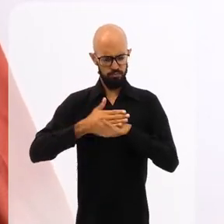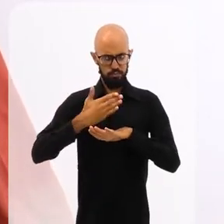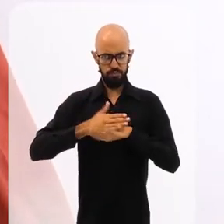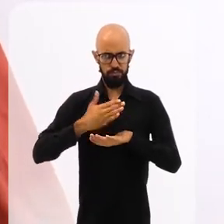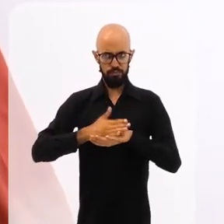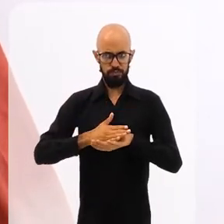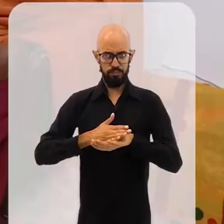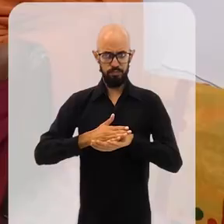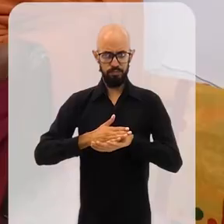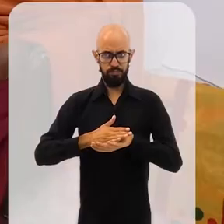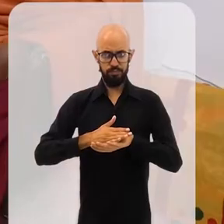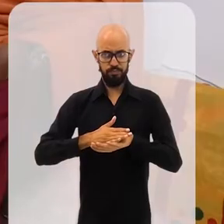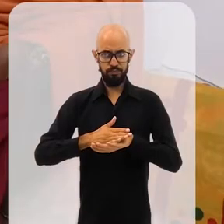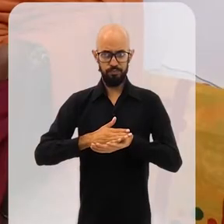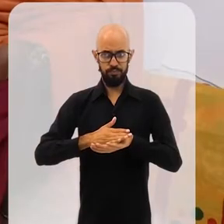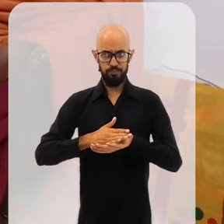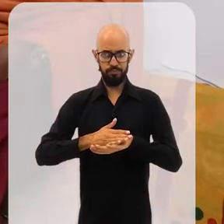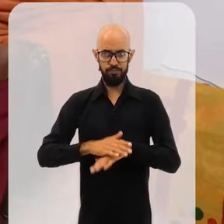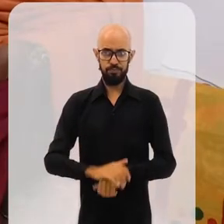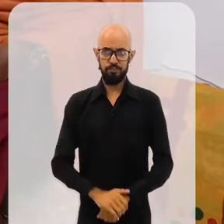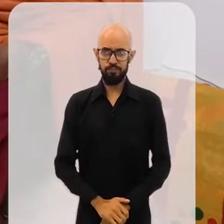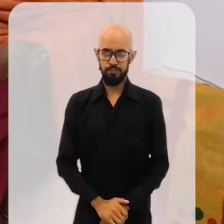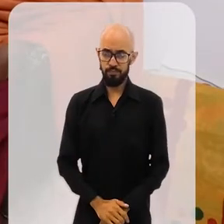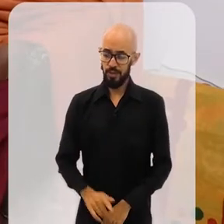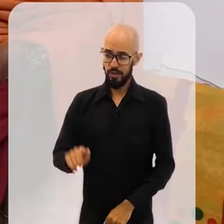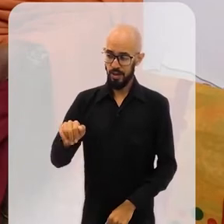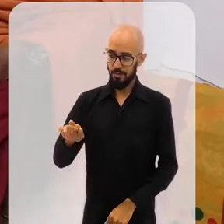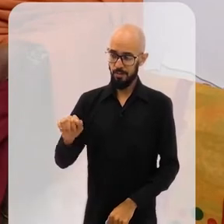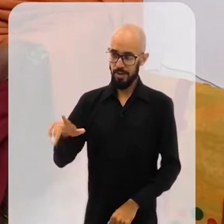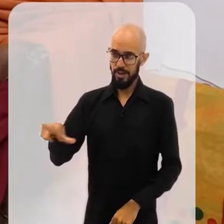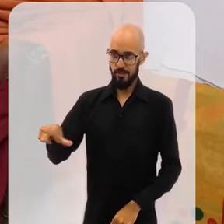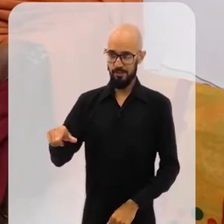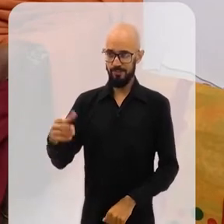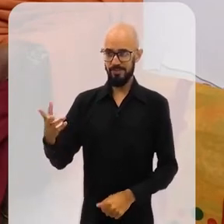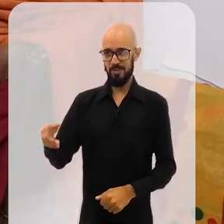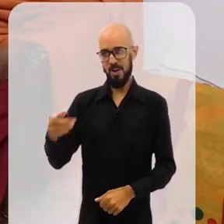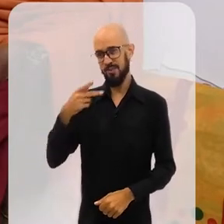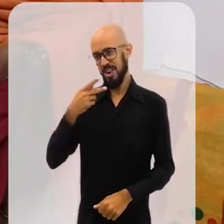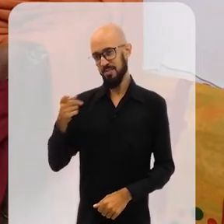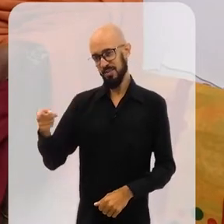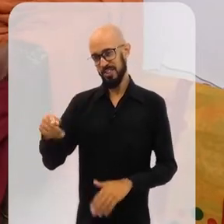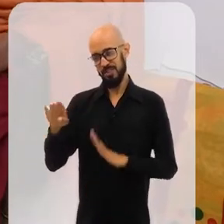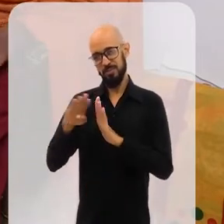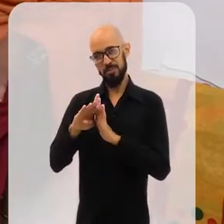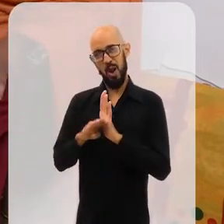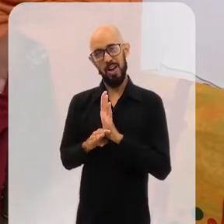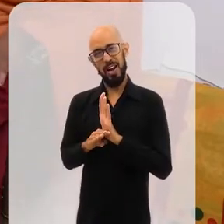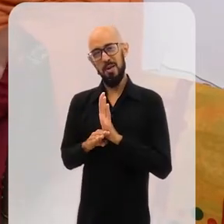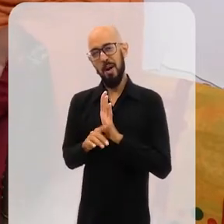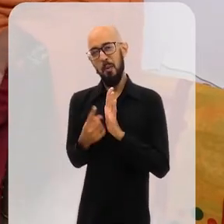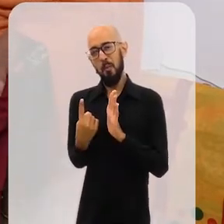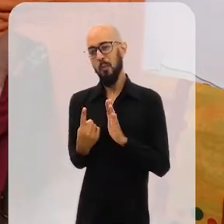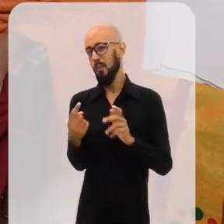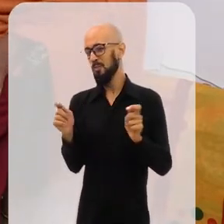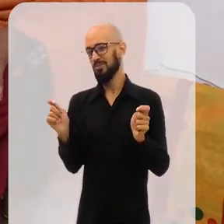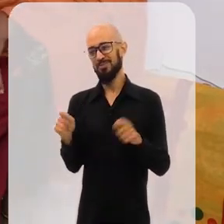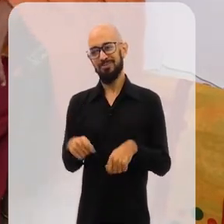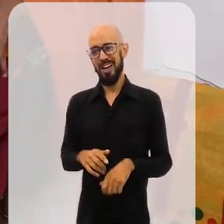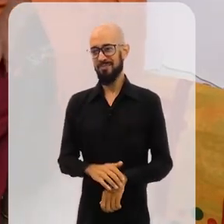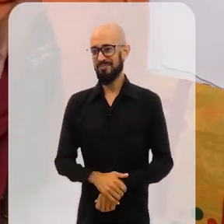Aí ele praticou, olha, nada. Gabriel, como ele disse, um programa é pouco para